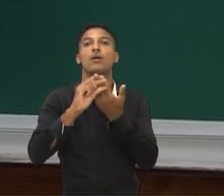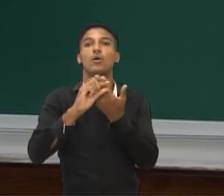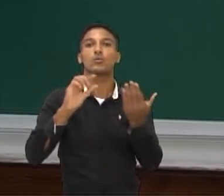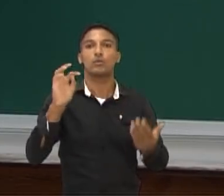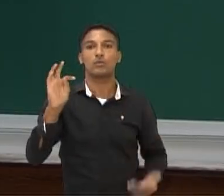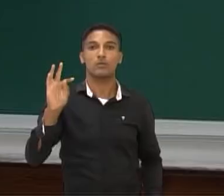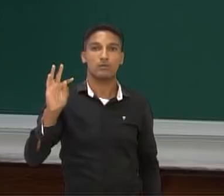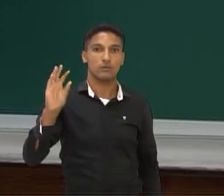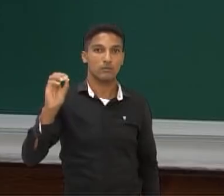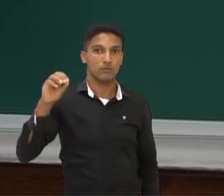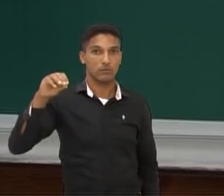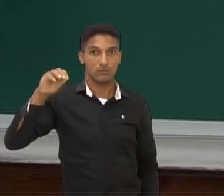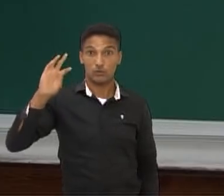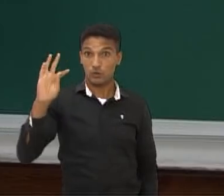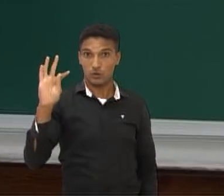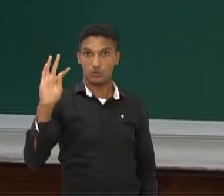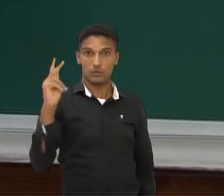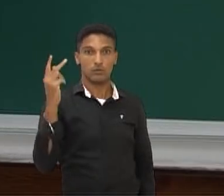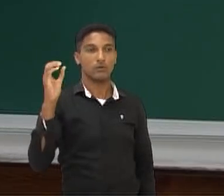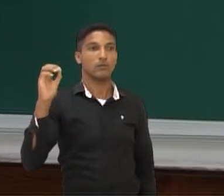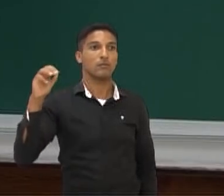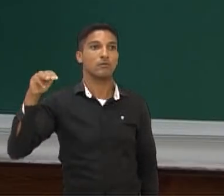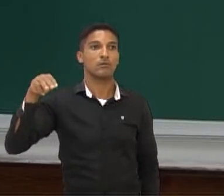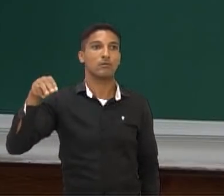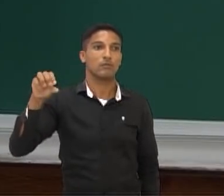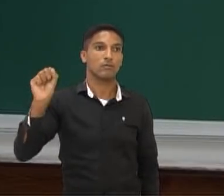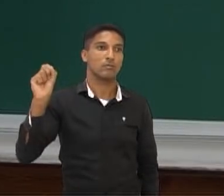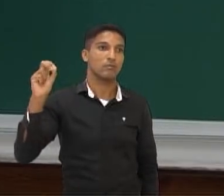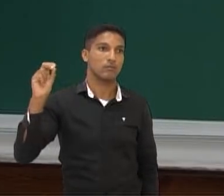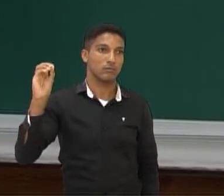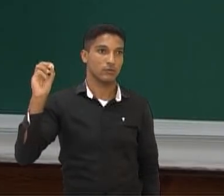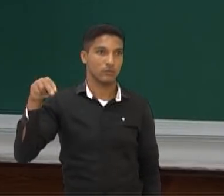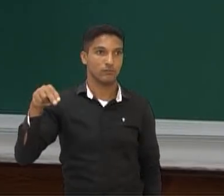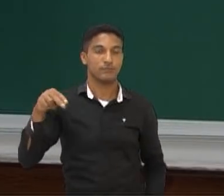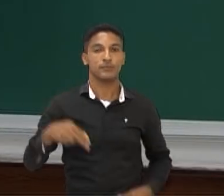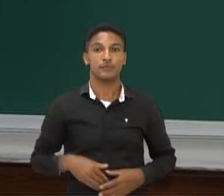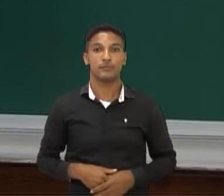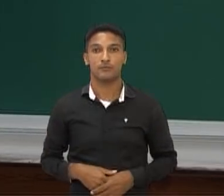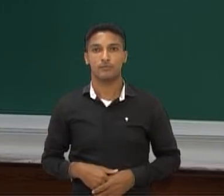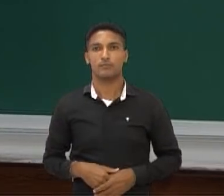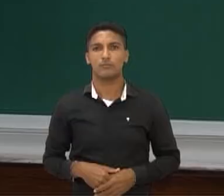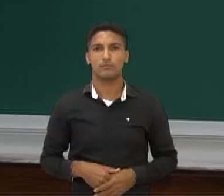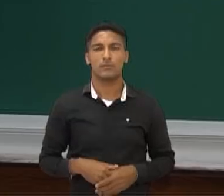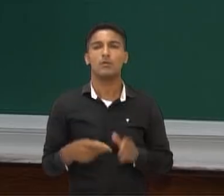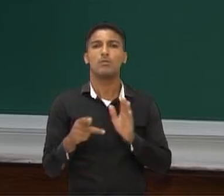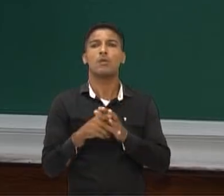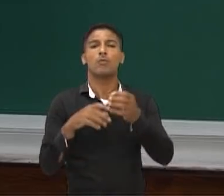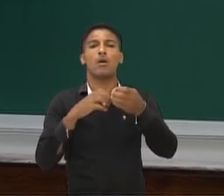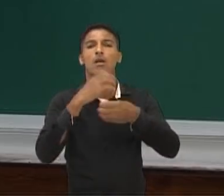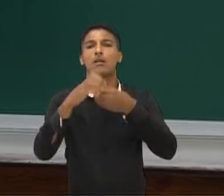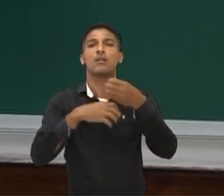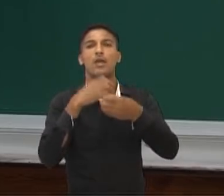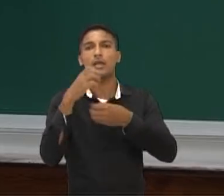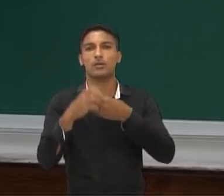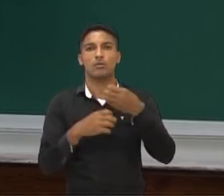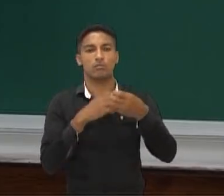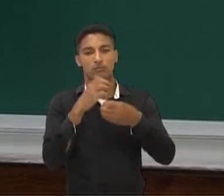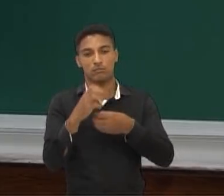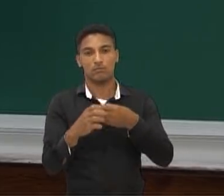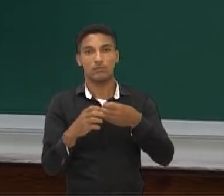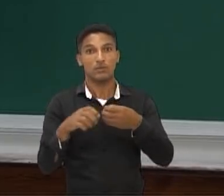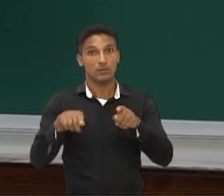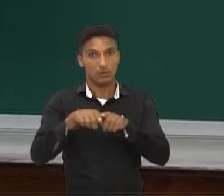Física de 1906. De acordo com esse modelo, letra A, os elétrons e núcleos. Pessoal, o Thomson,